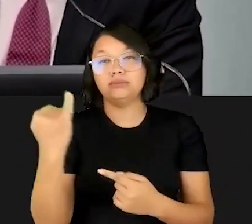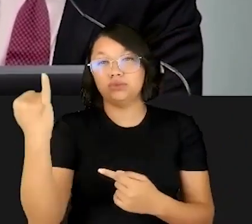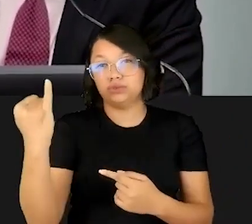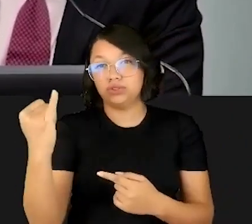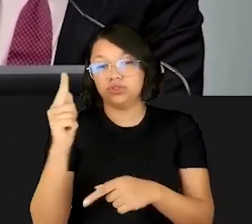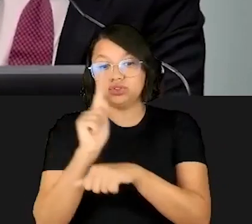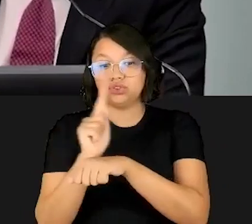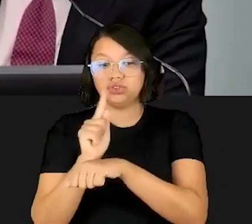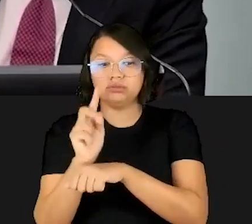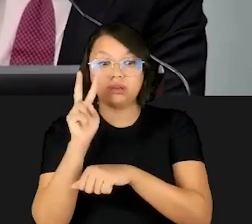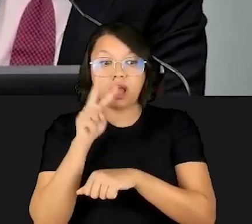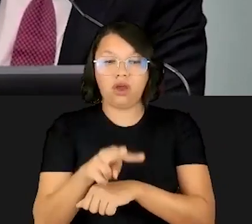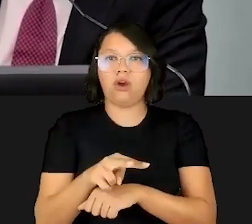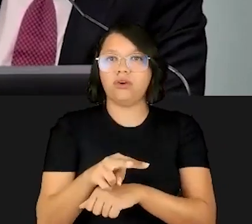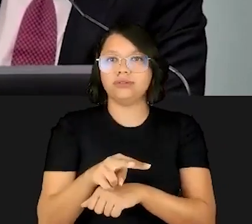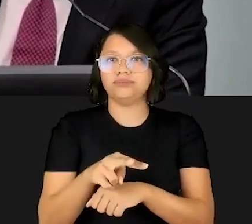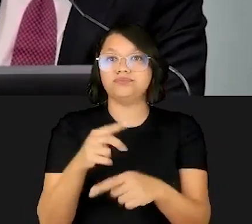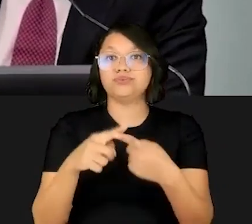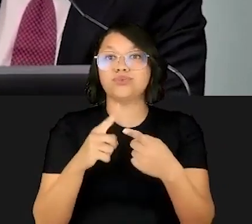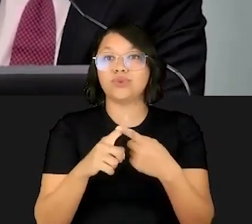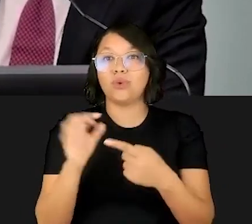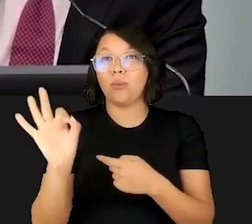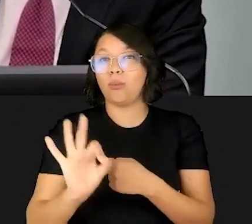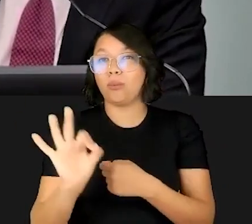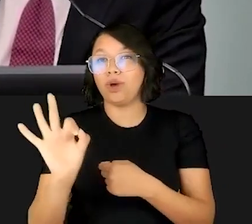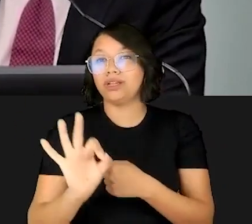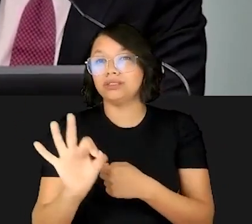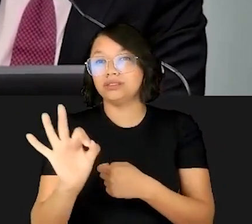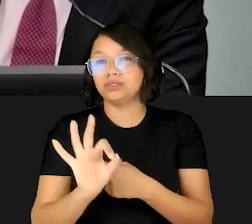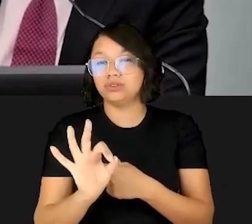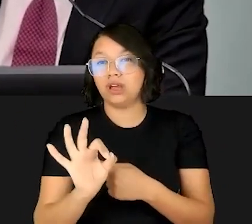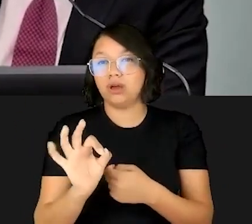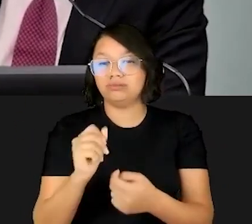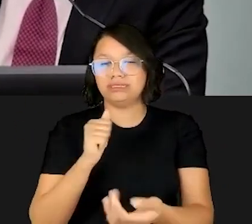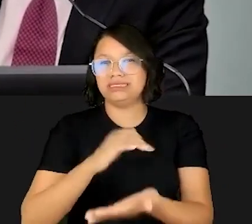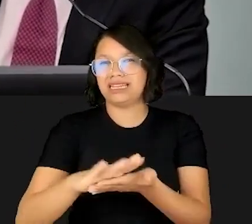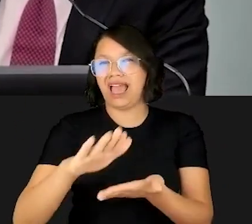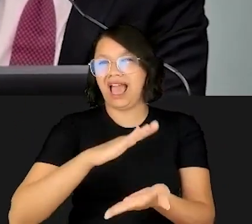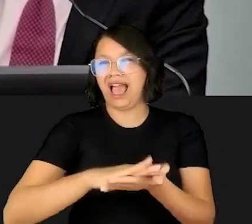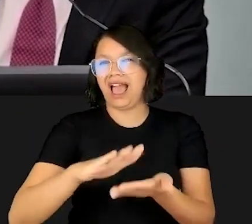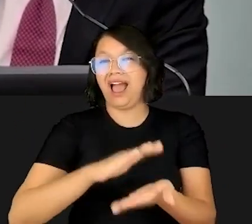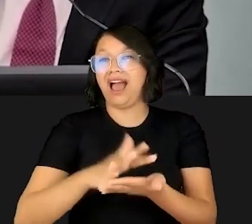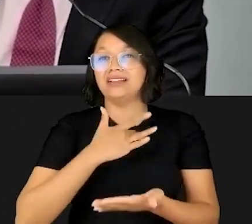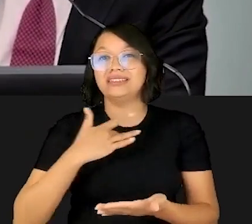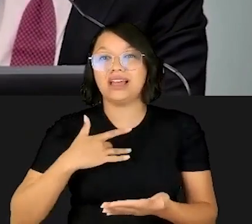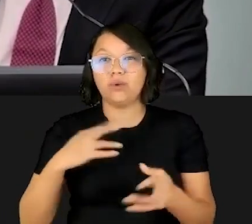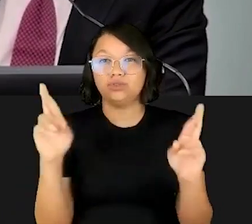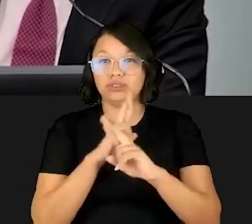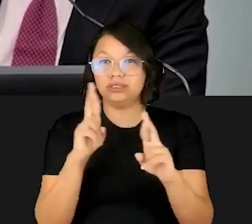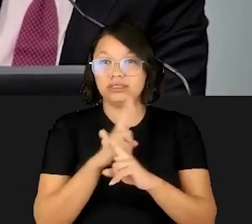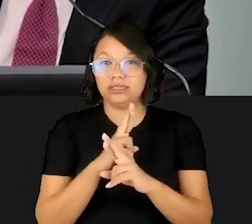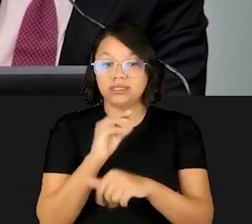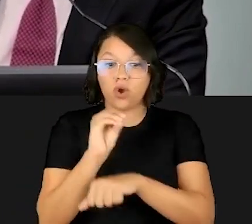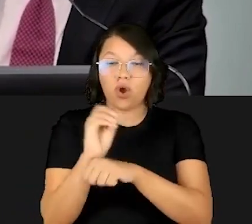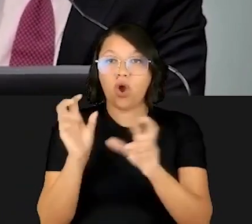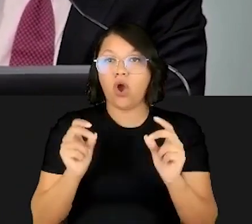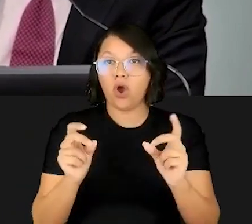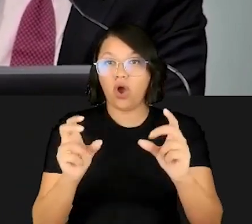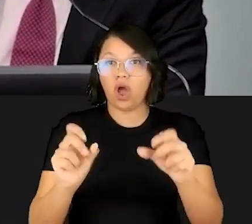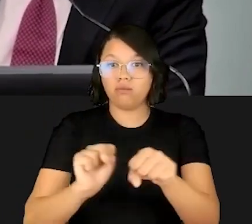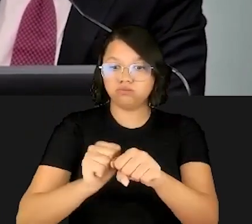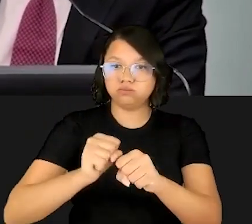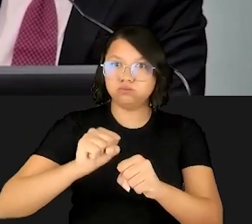gestores olhem isso, porque o percentual de gasto da saúde em relação ao tratamento do câncer, ele é